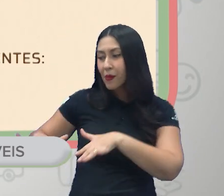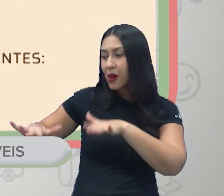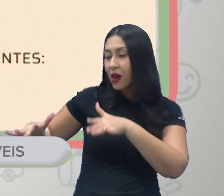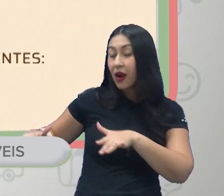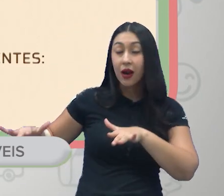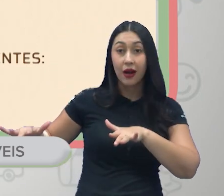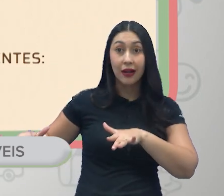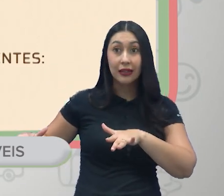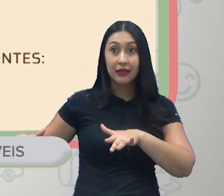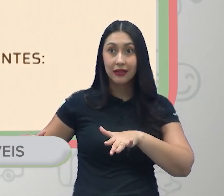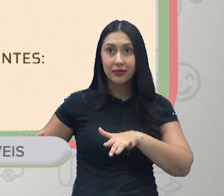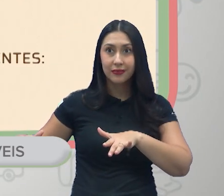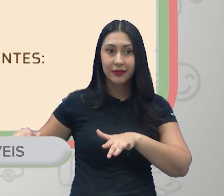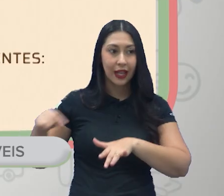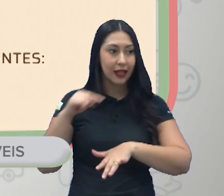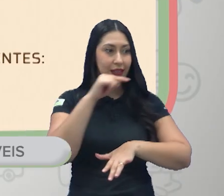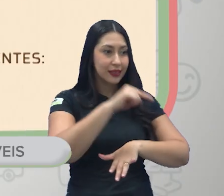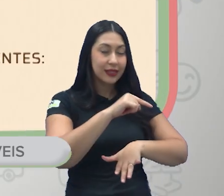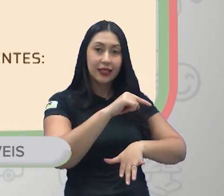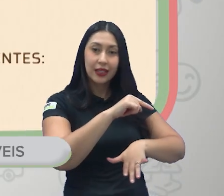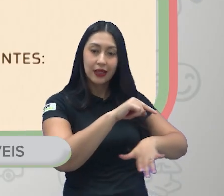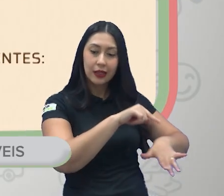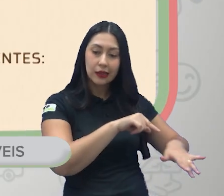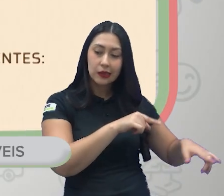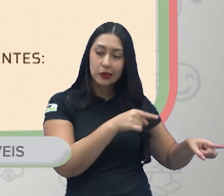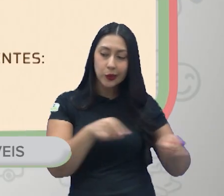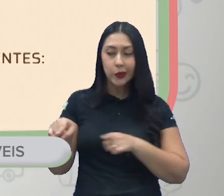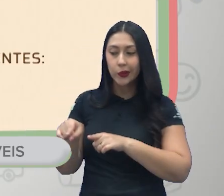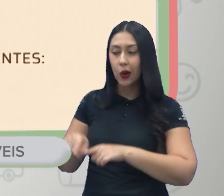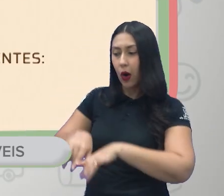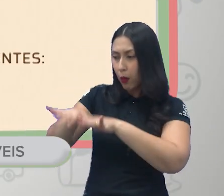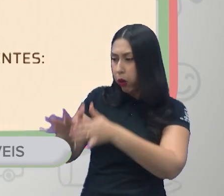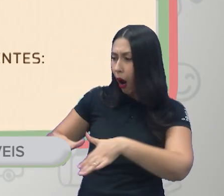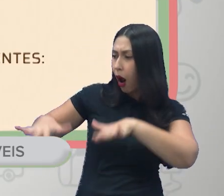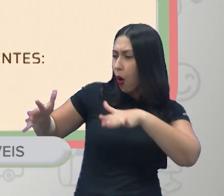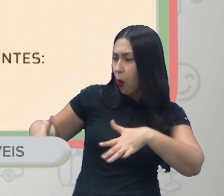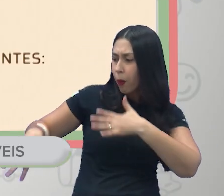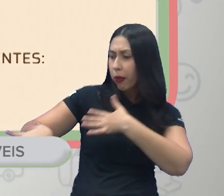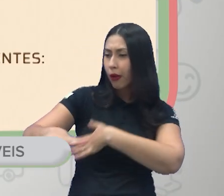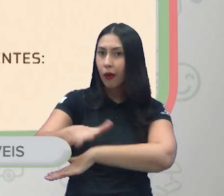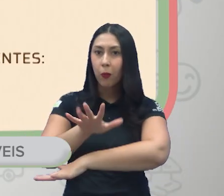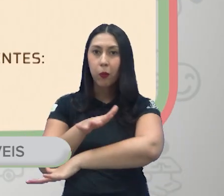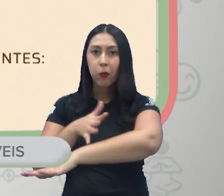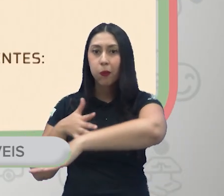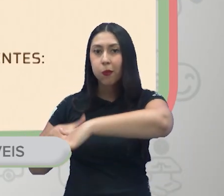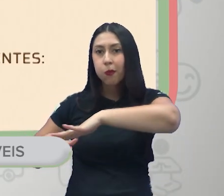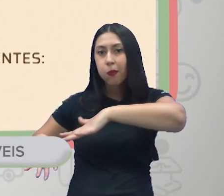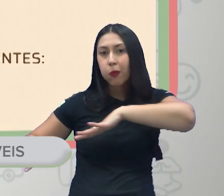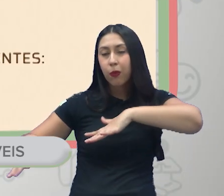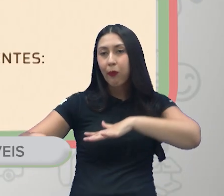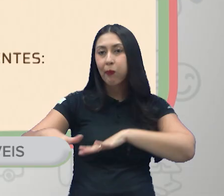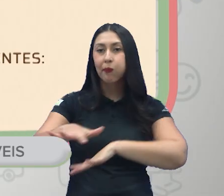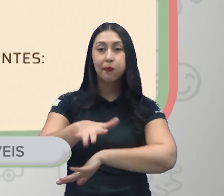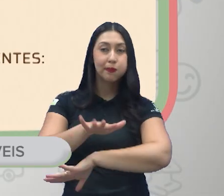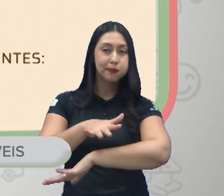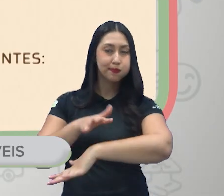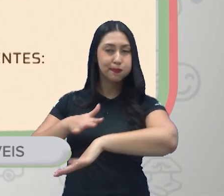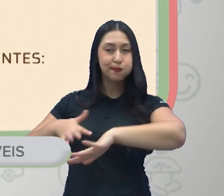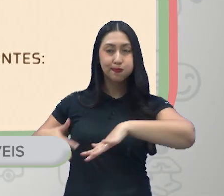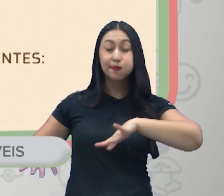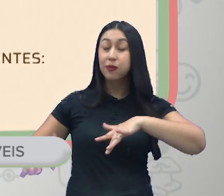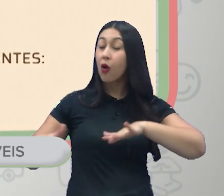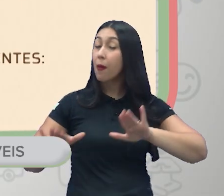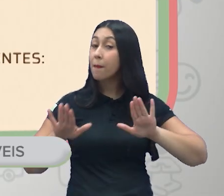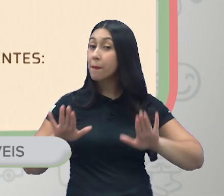fogo traz um movimento para o fleumático. O colérico pode trazer um movimento para essa fleuma. Mas